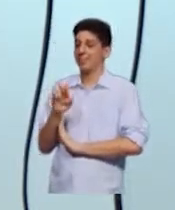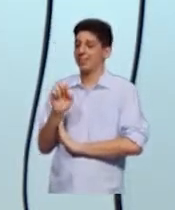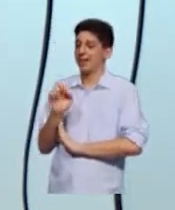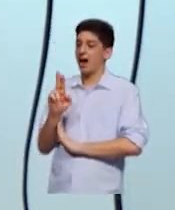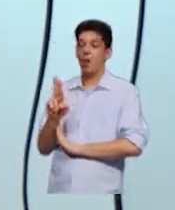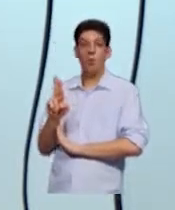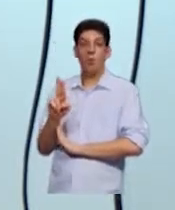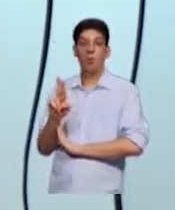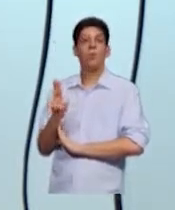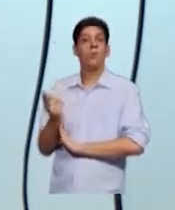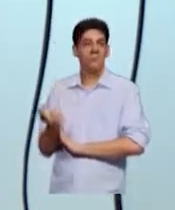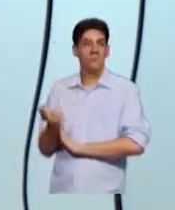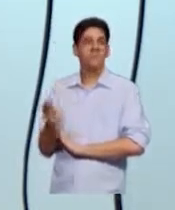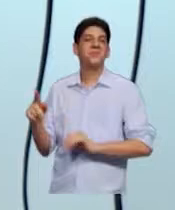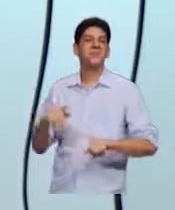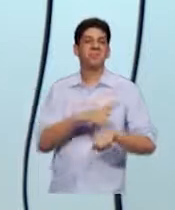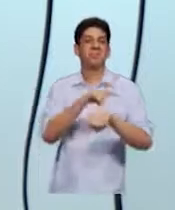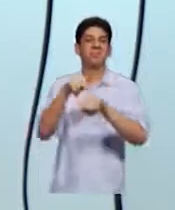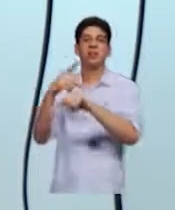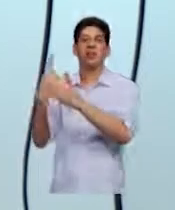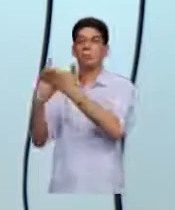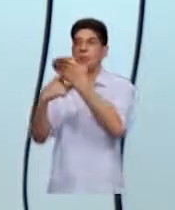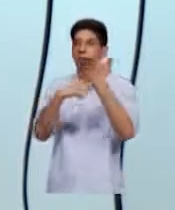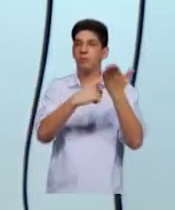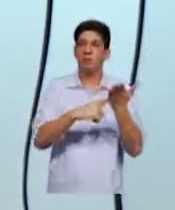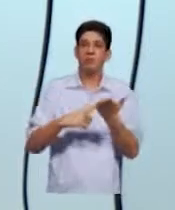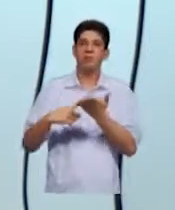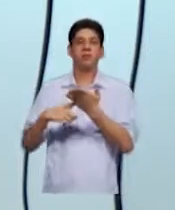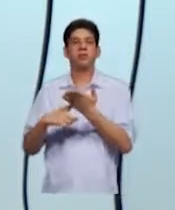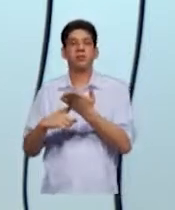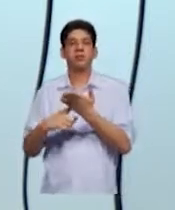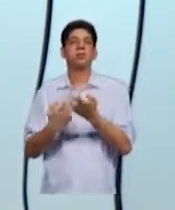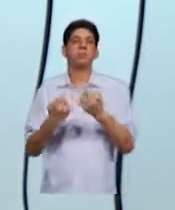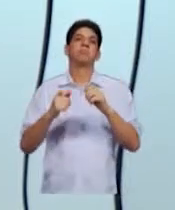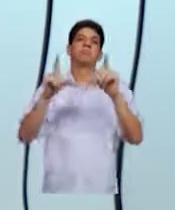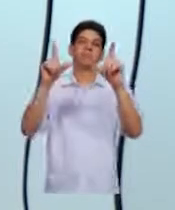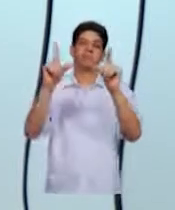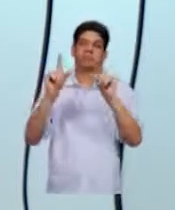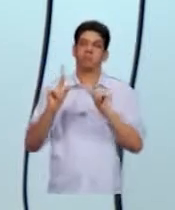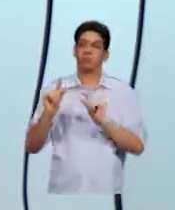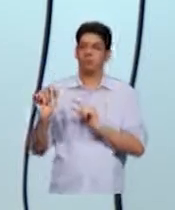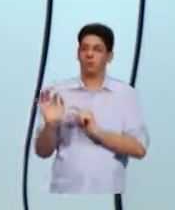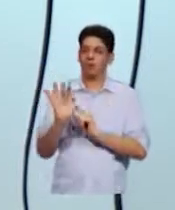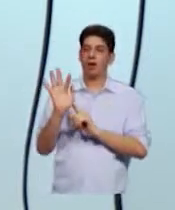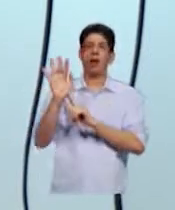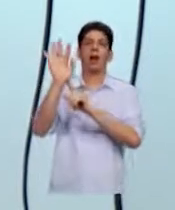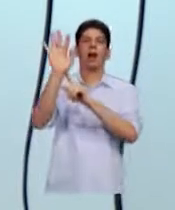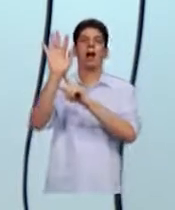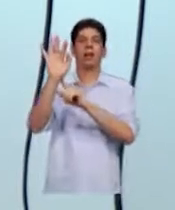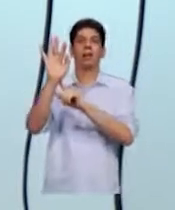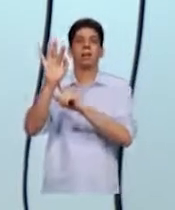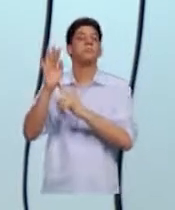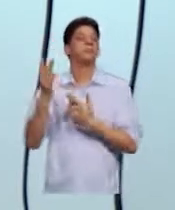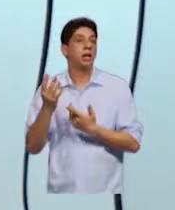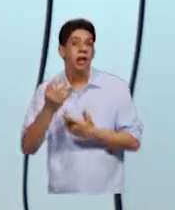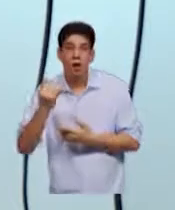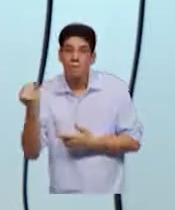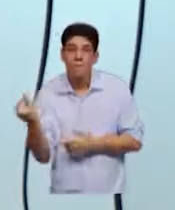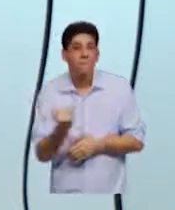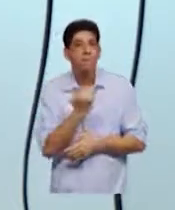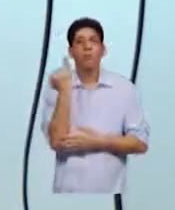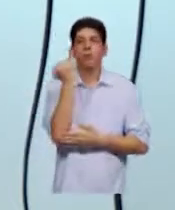se comprometeram a reduzir esse gás na atmosfera. E isso foi importante